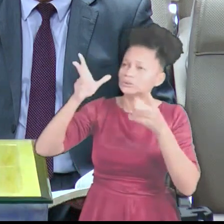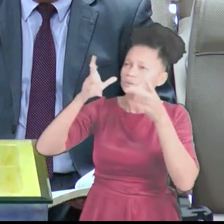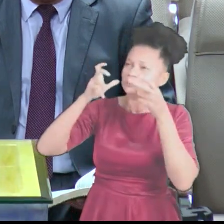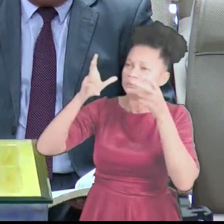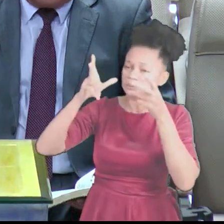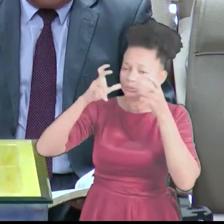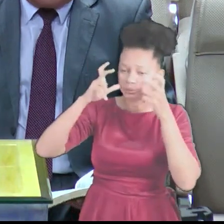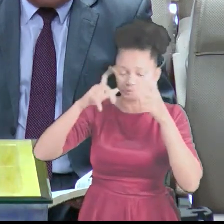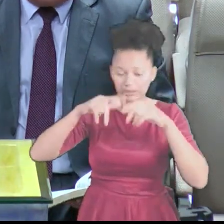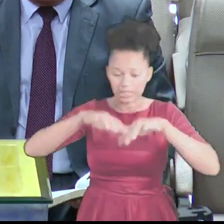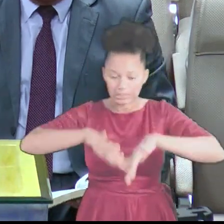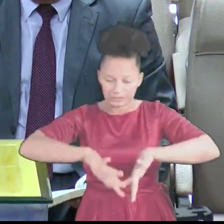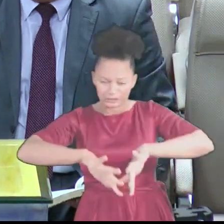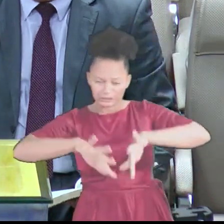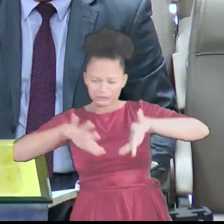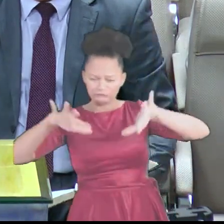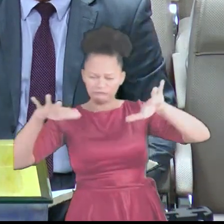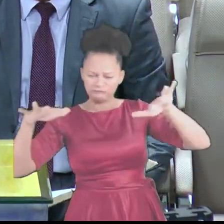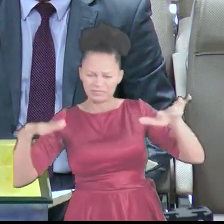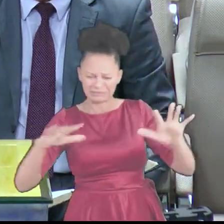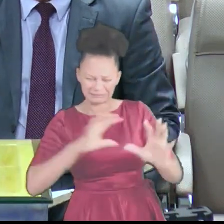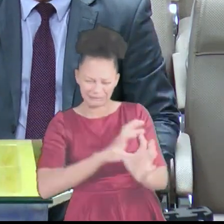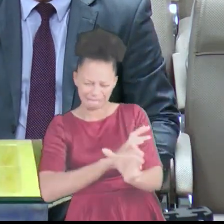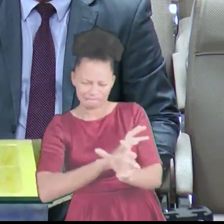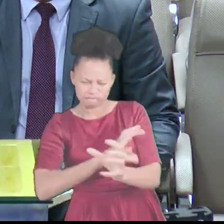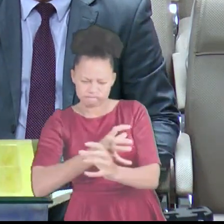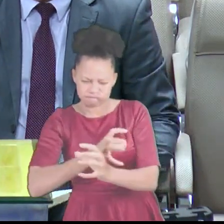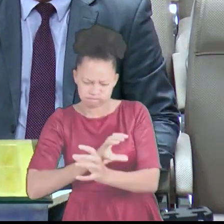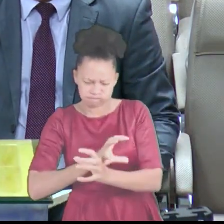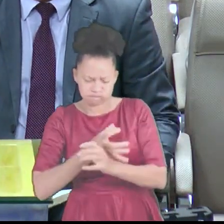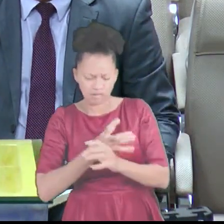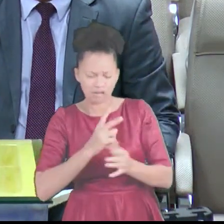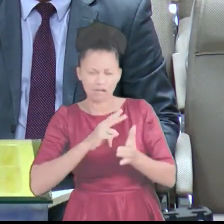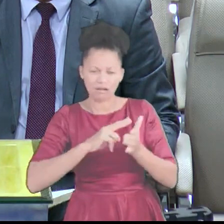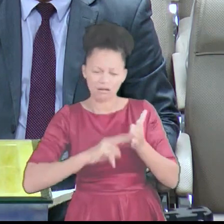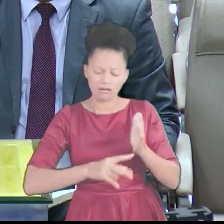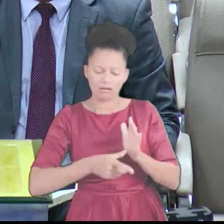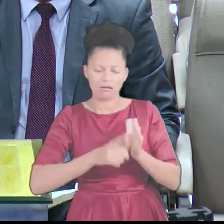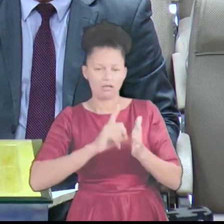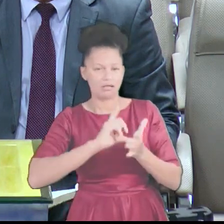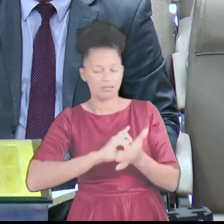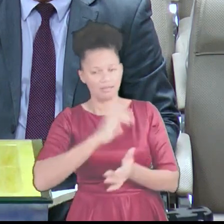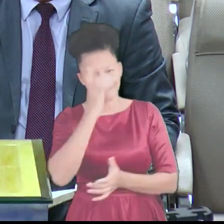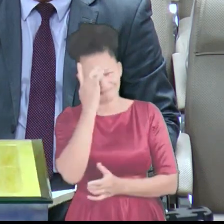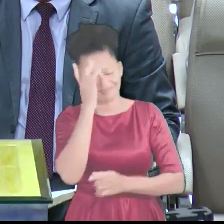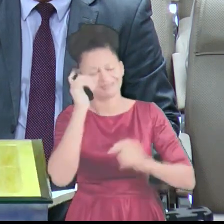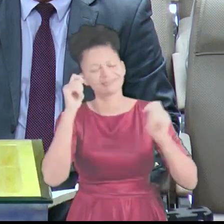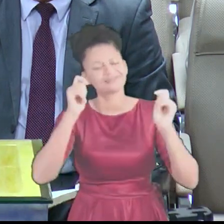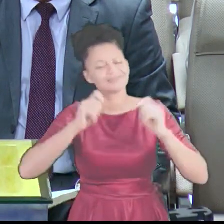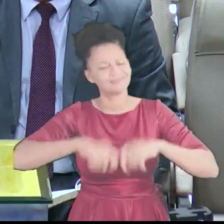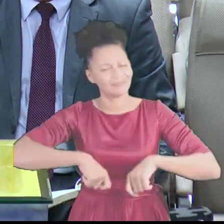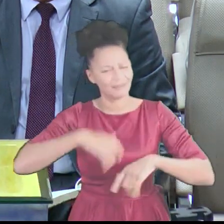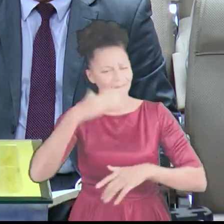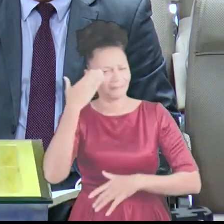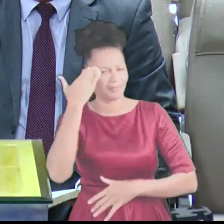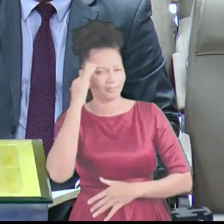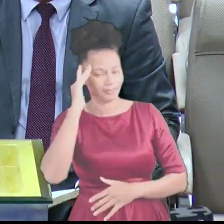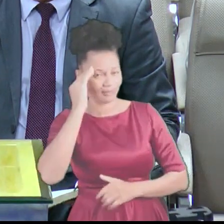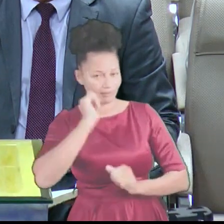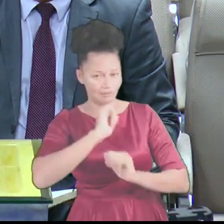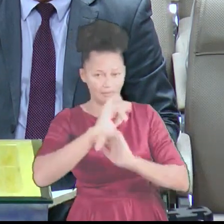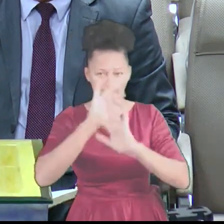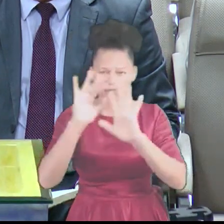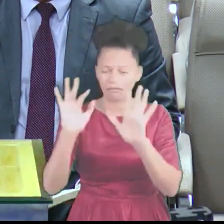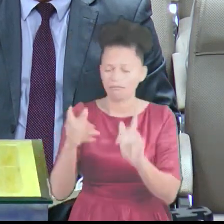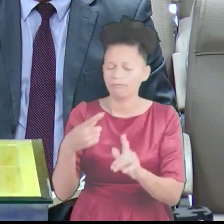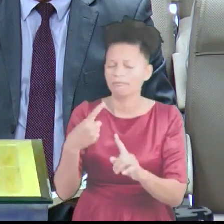dos Ossos Secos, ela é uma visão de fácil interpretação. E por que eu digo que